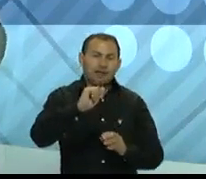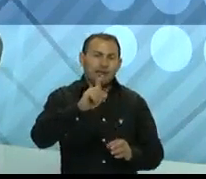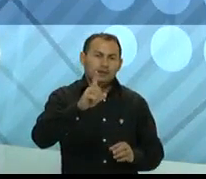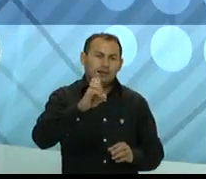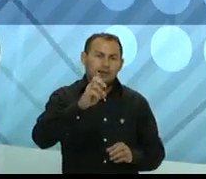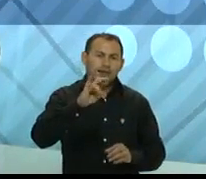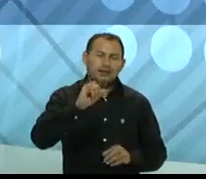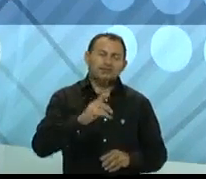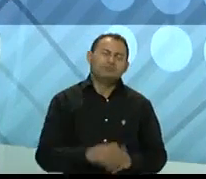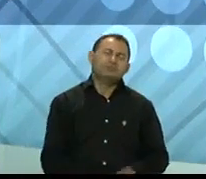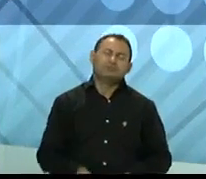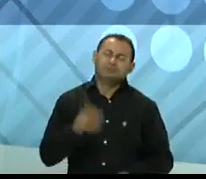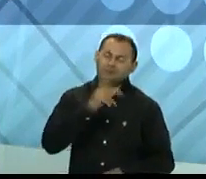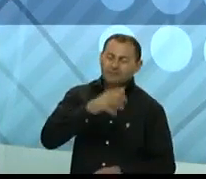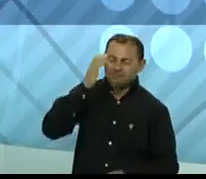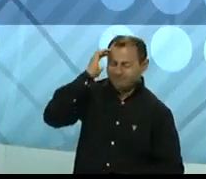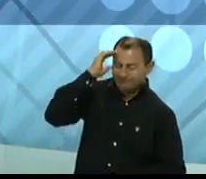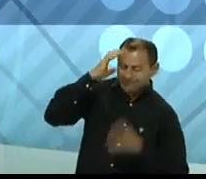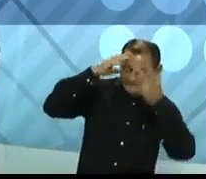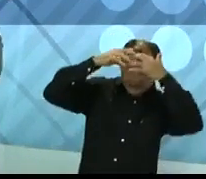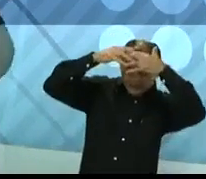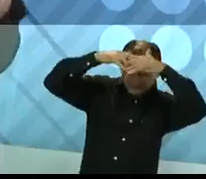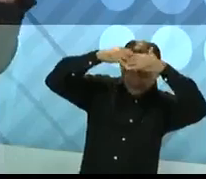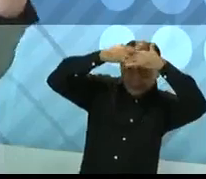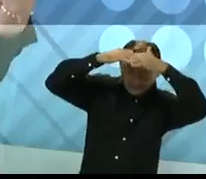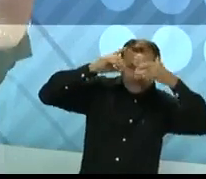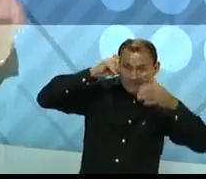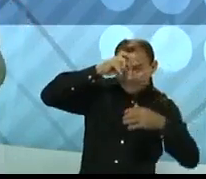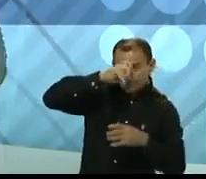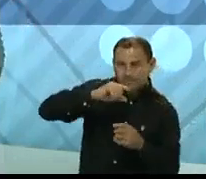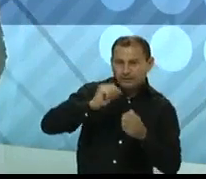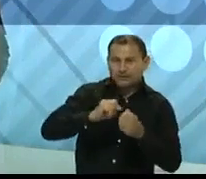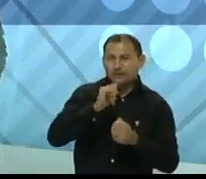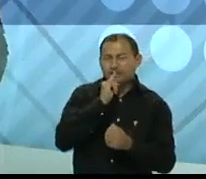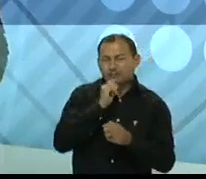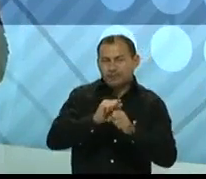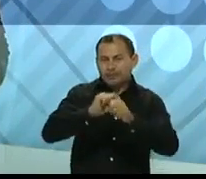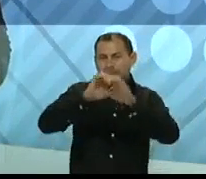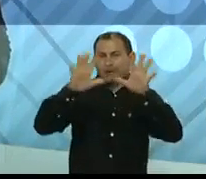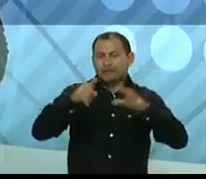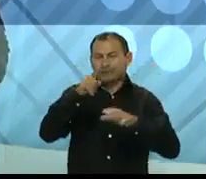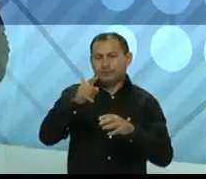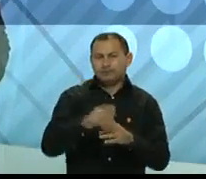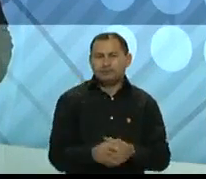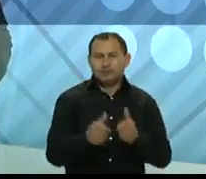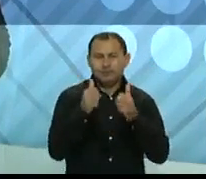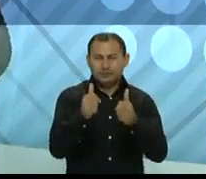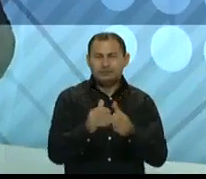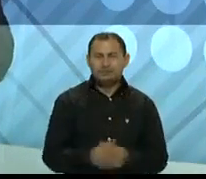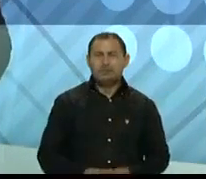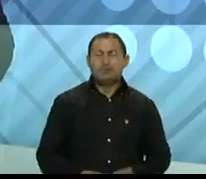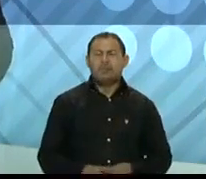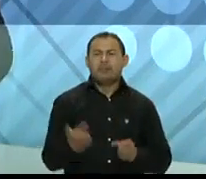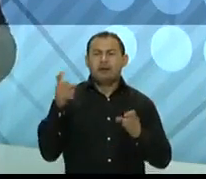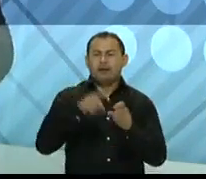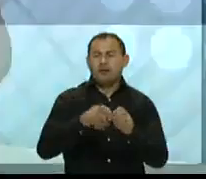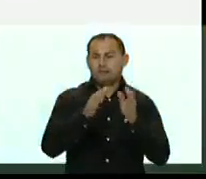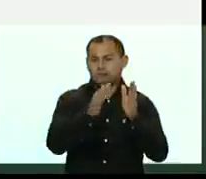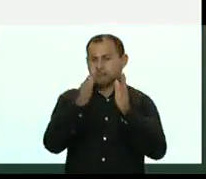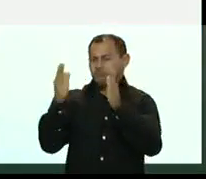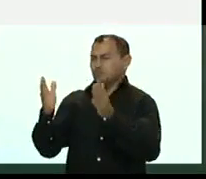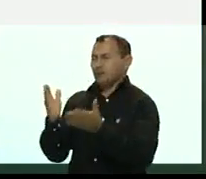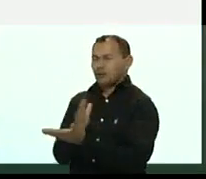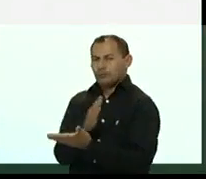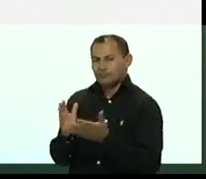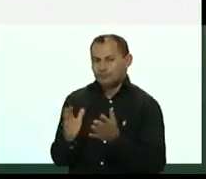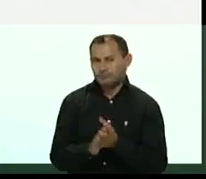Ah, professora, está complicado. A gente já vai fazer um exemplo e eu acho que já vai ficar mais claro para você, tá bom? Então, voltando ao quadro, a gente tem